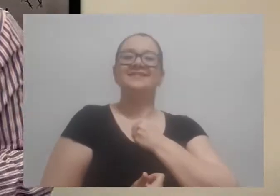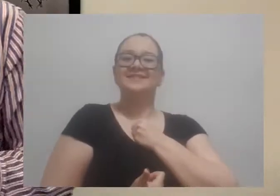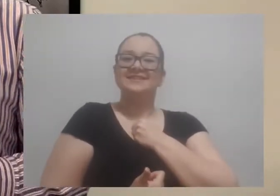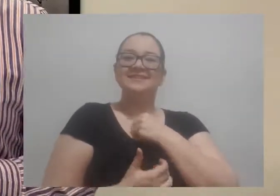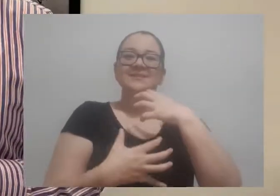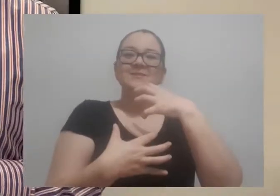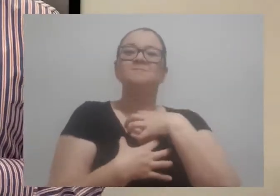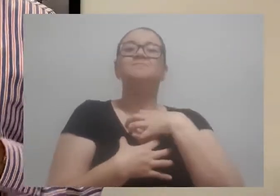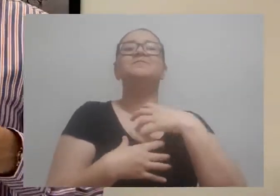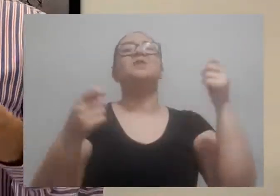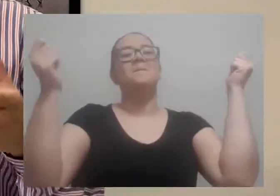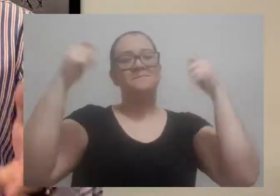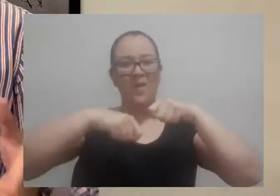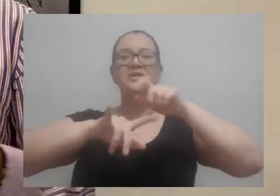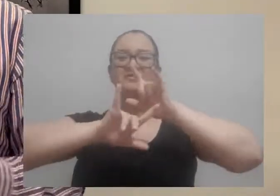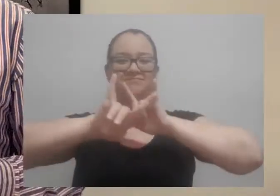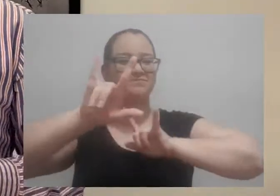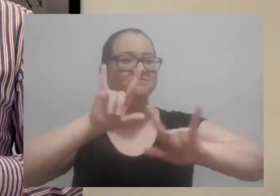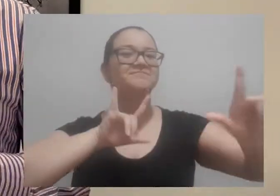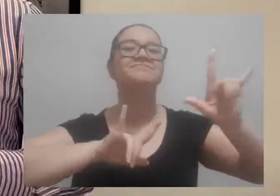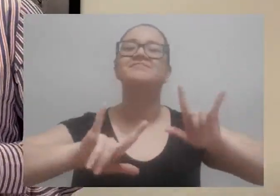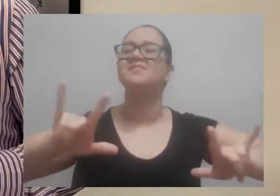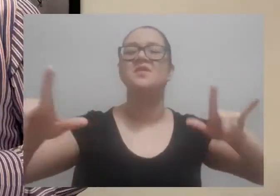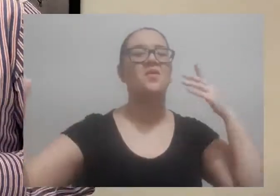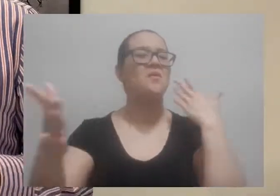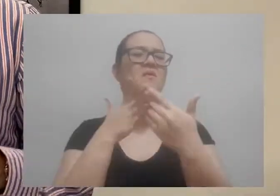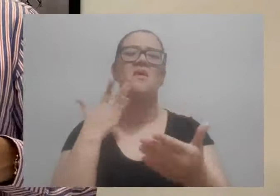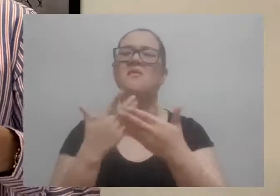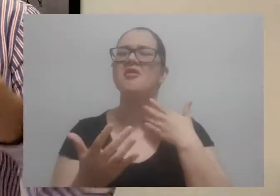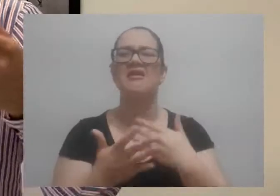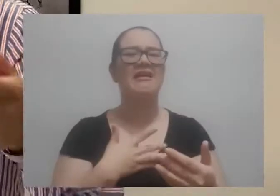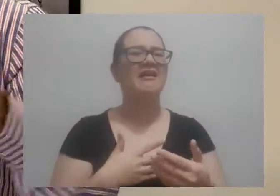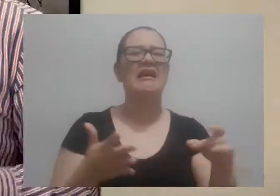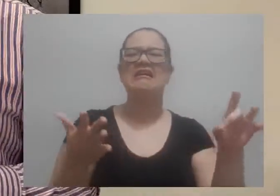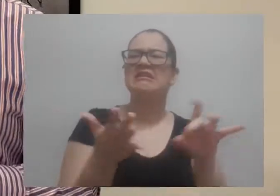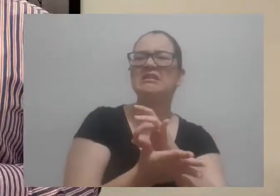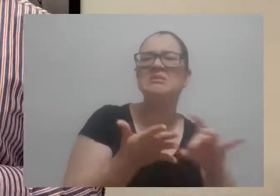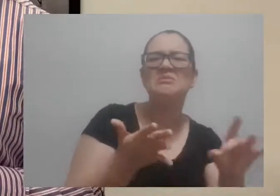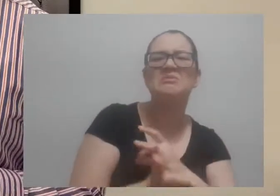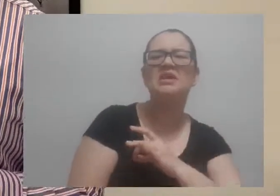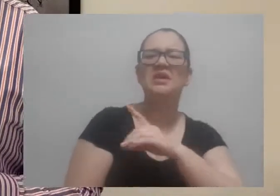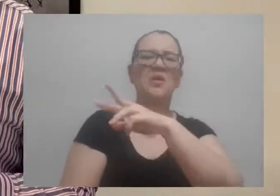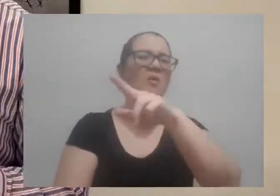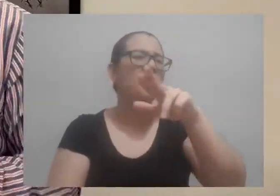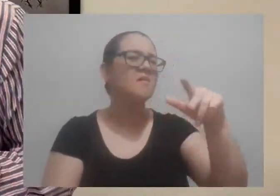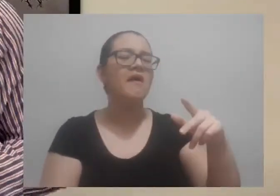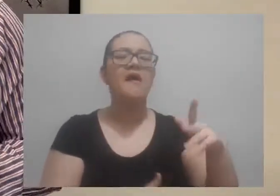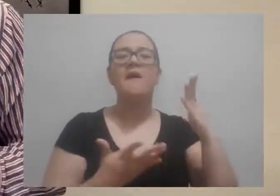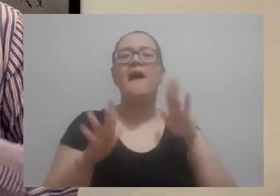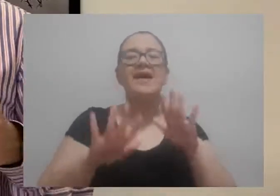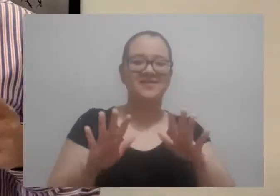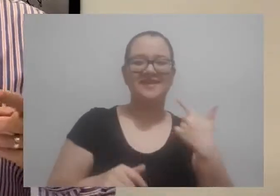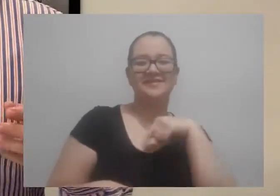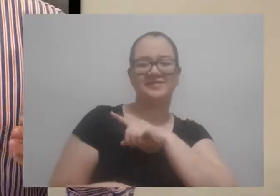amar as pessoas. Às vezes nós amamos as pessoas com restrições, amamos porque elas fazem isso, amamos porque elas fazem